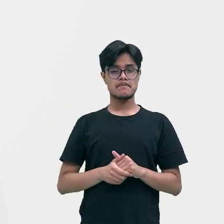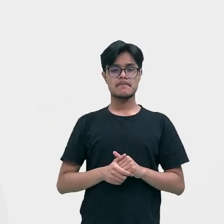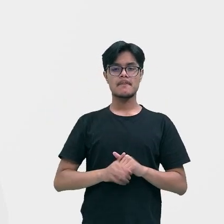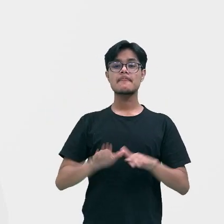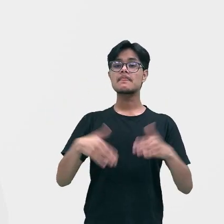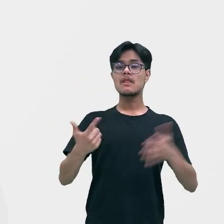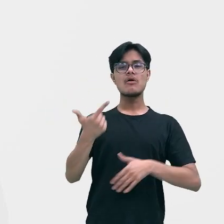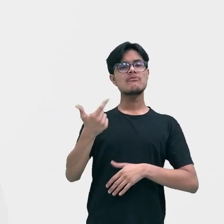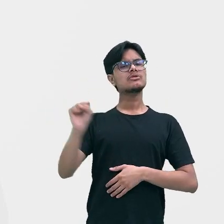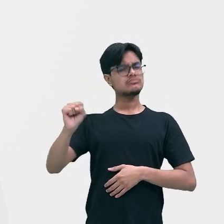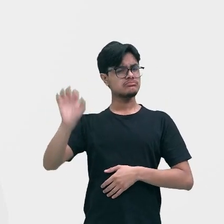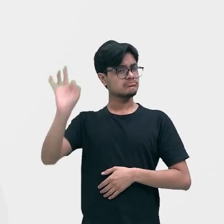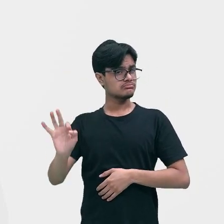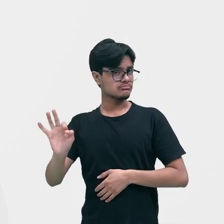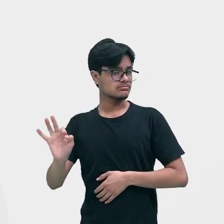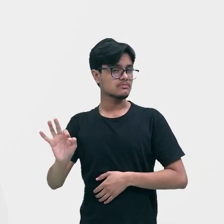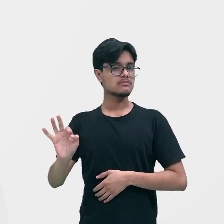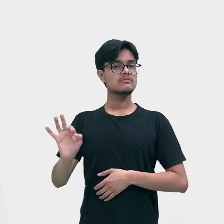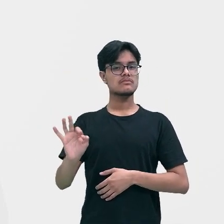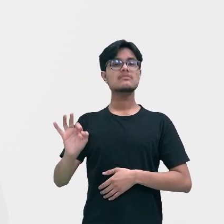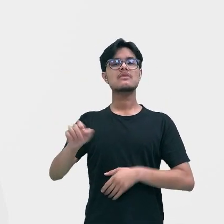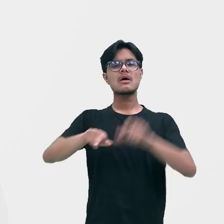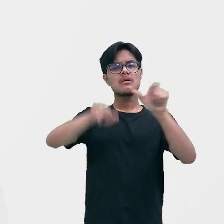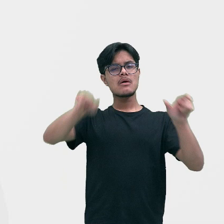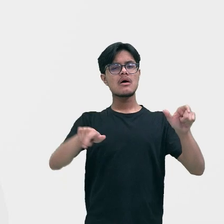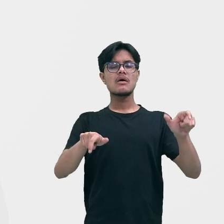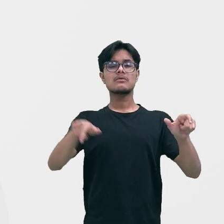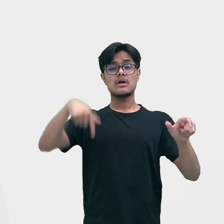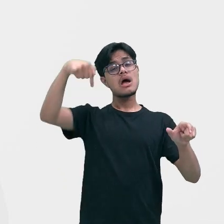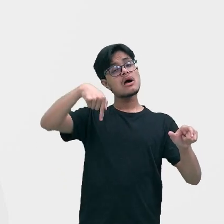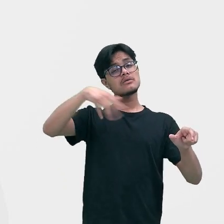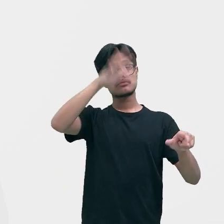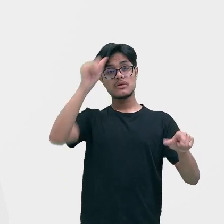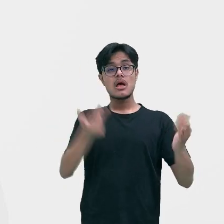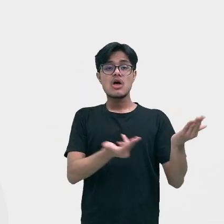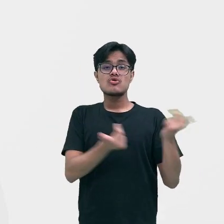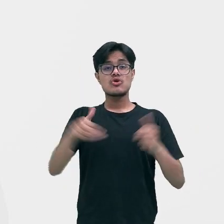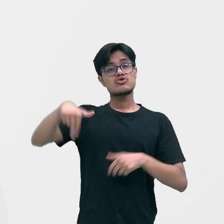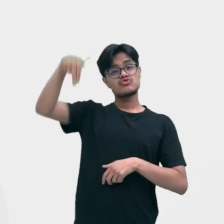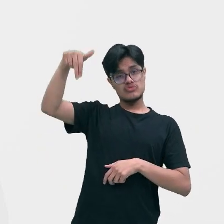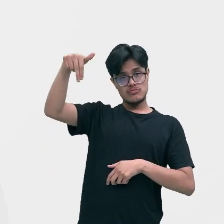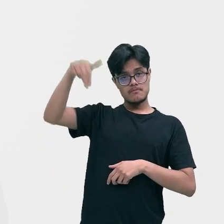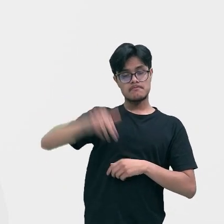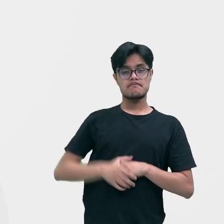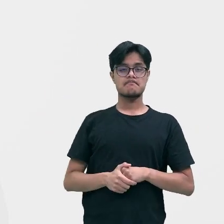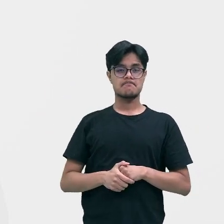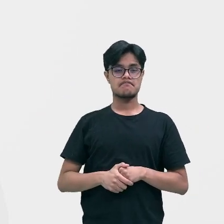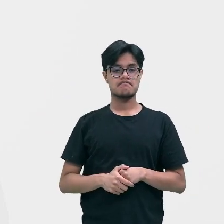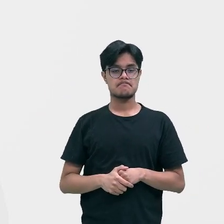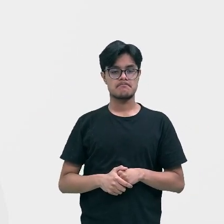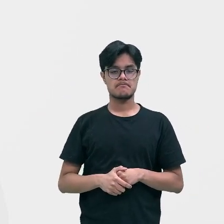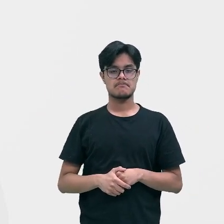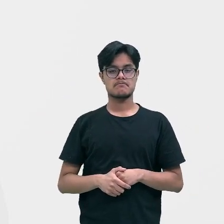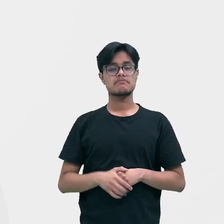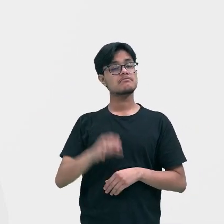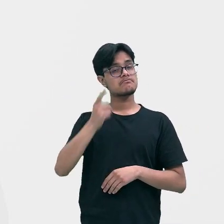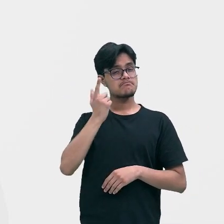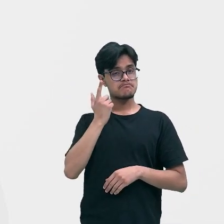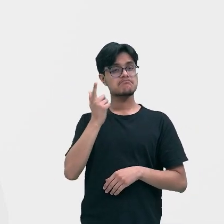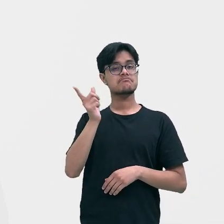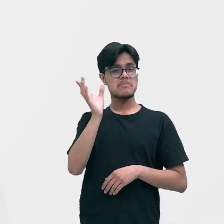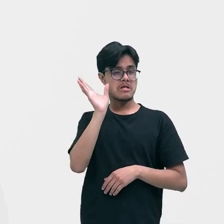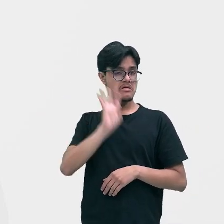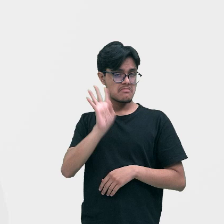28% da população dessa região Norte é de jovens. Olha que interessante, nós somos